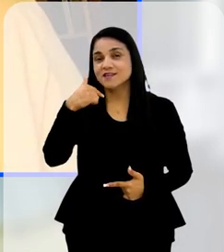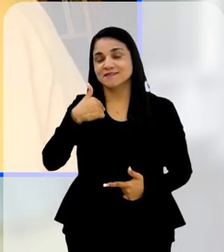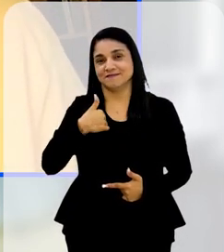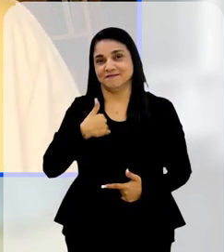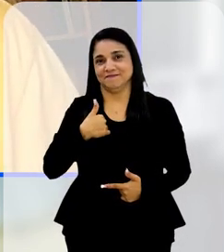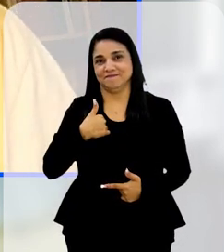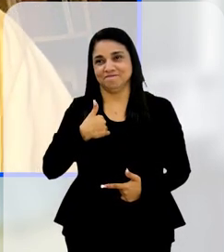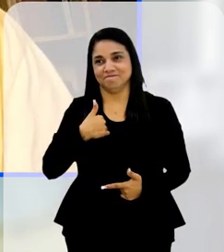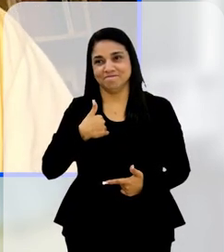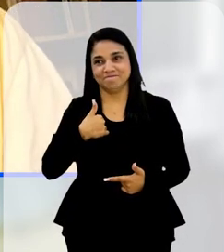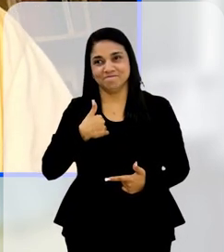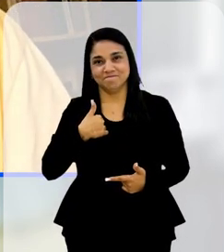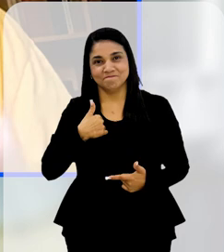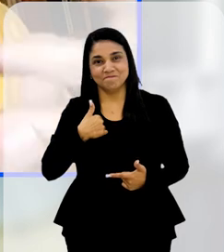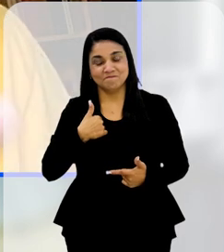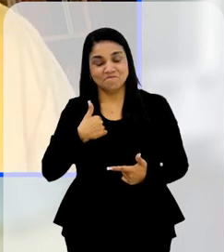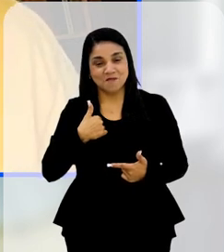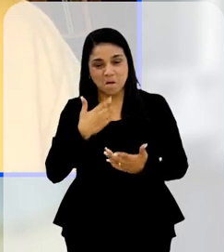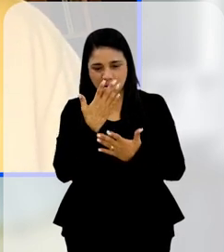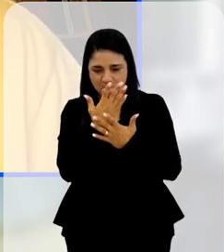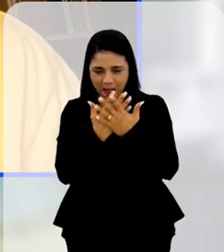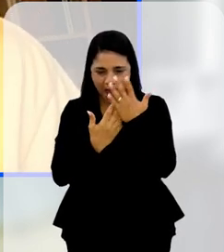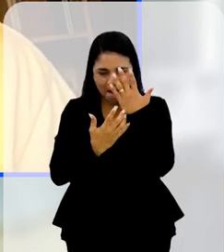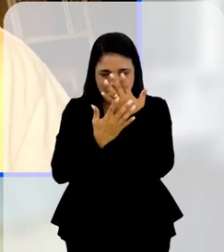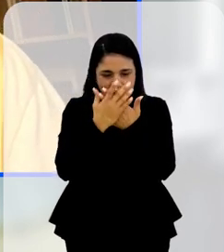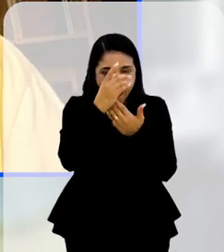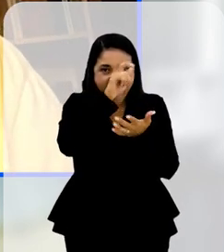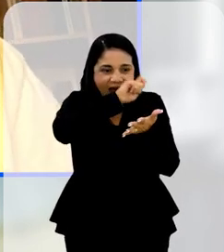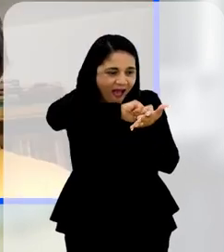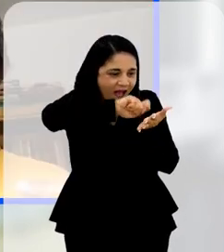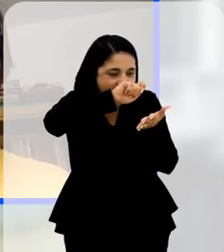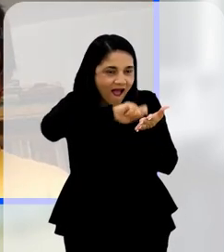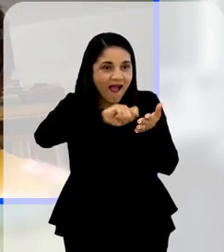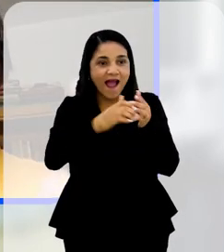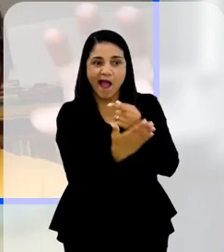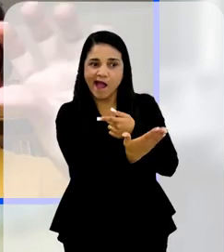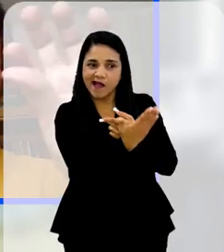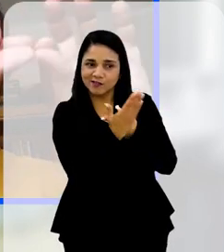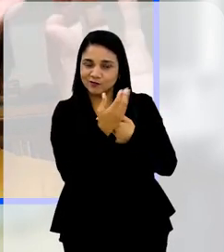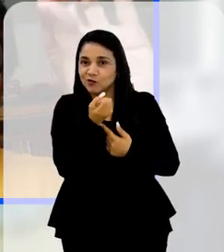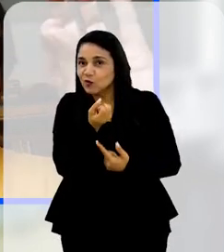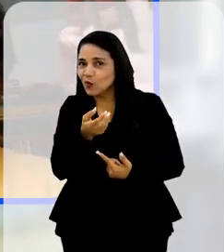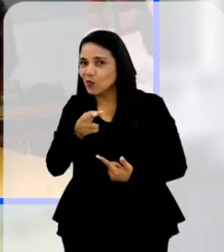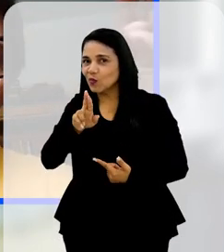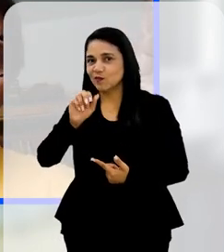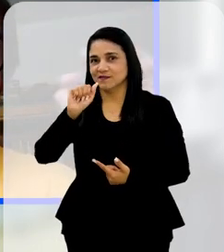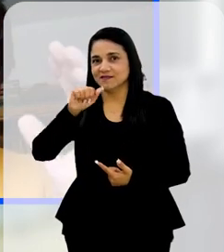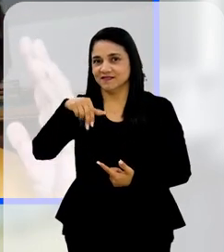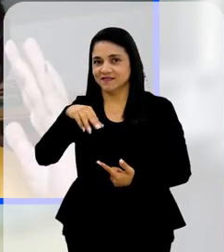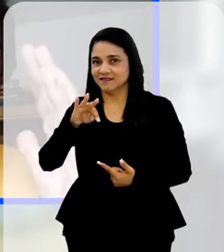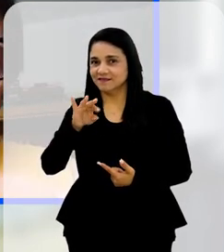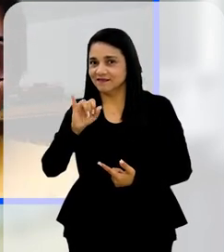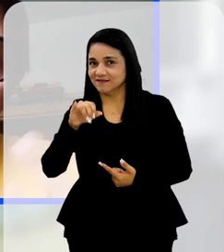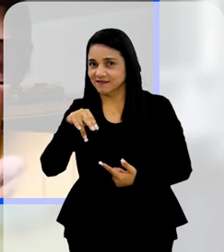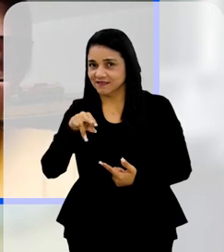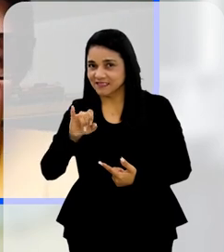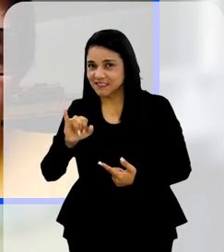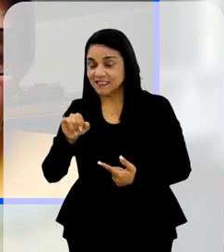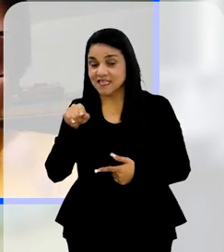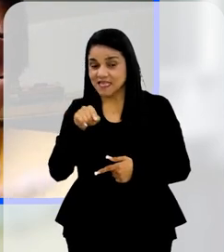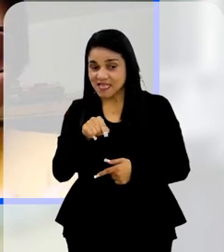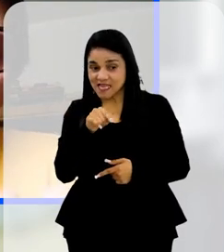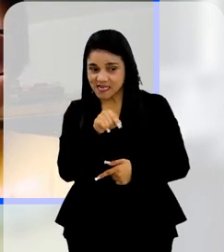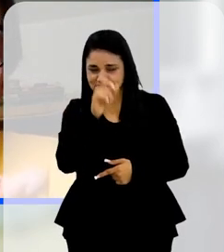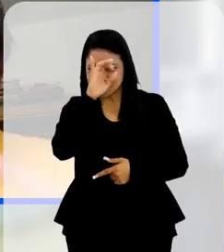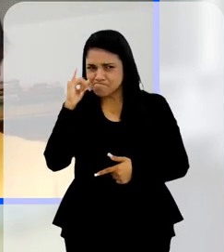enfim, nas minhas mãos, e com a ajuda do Dr. Santini, né, que era, na verdade, o fio condutor da história, né? Na verdade,